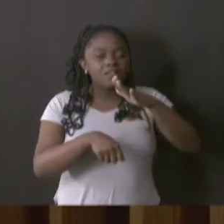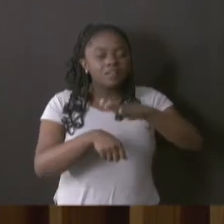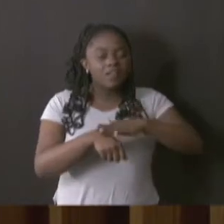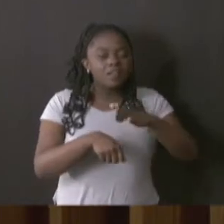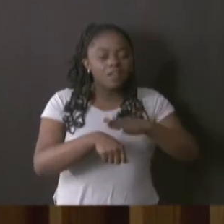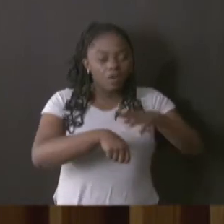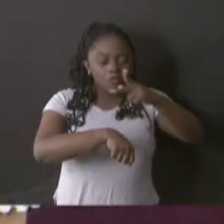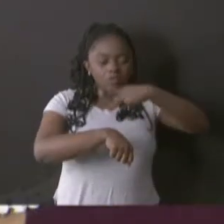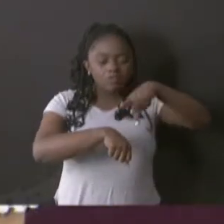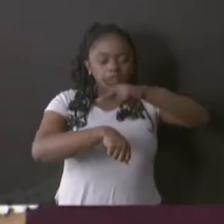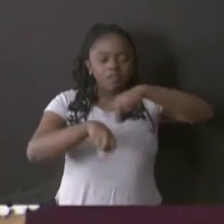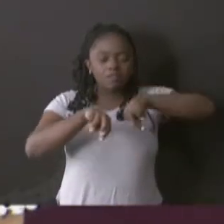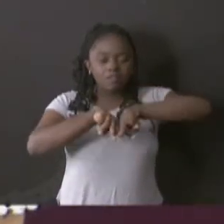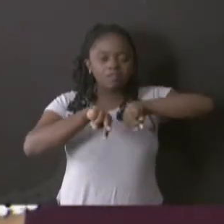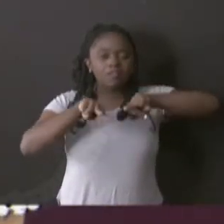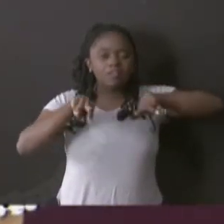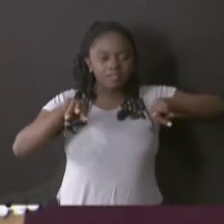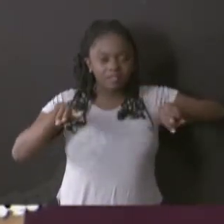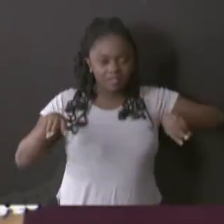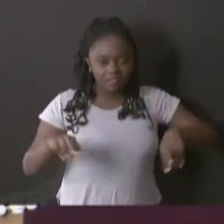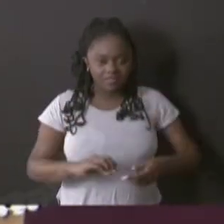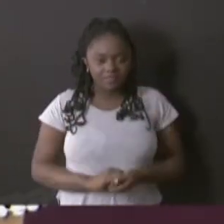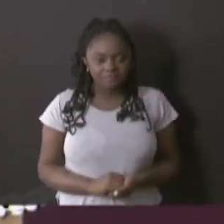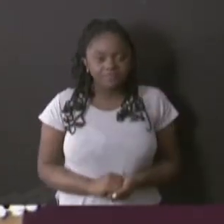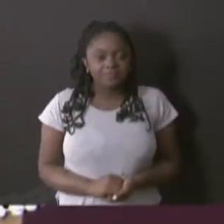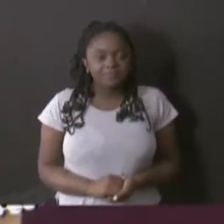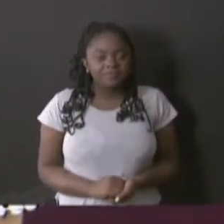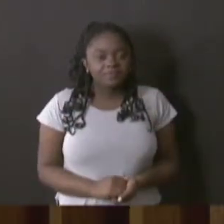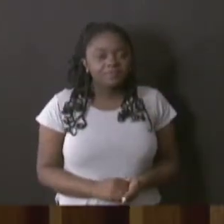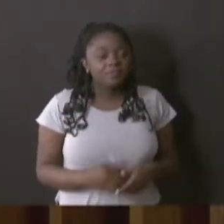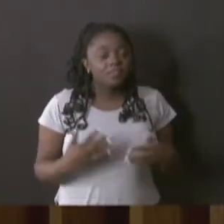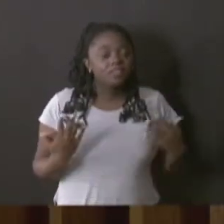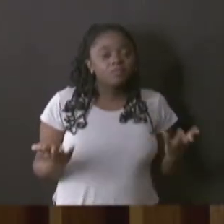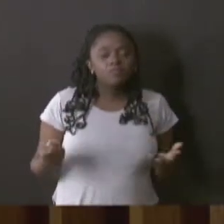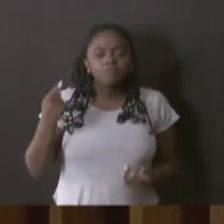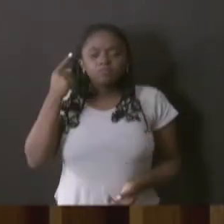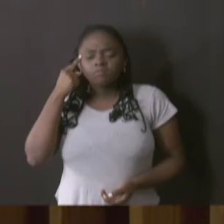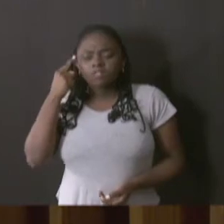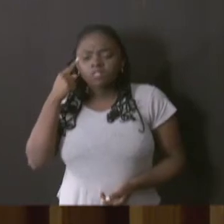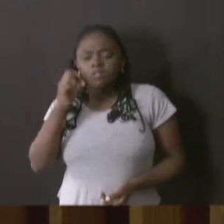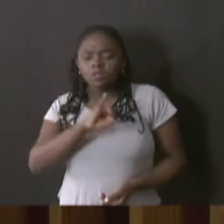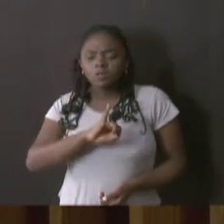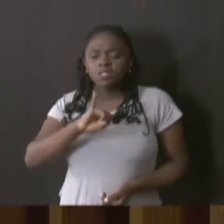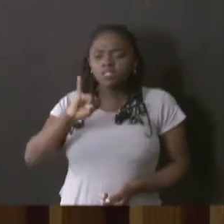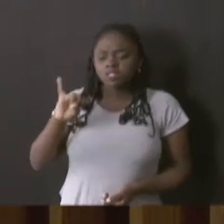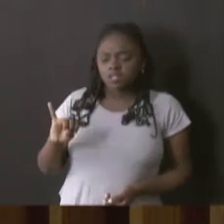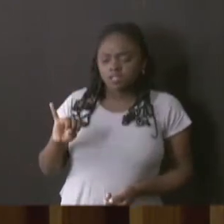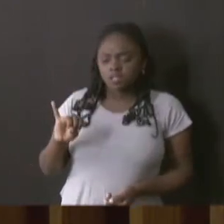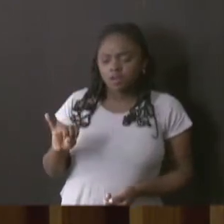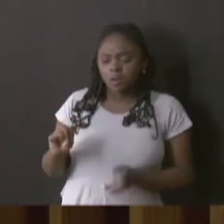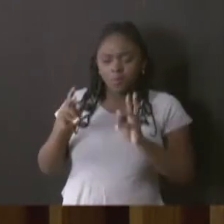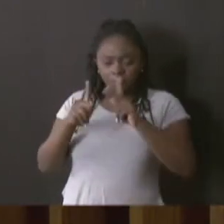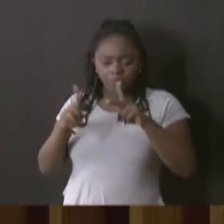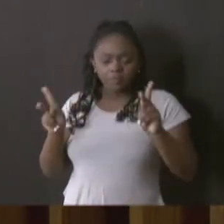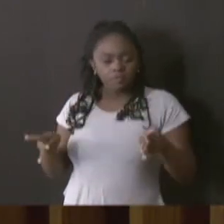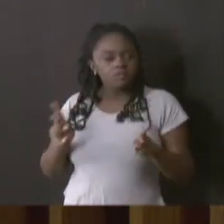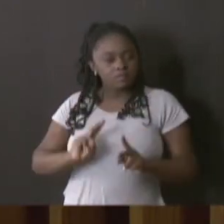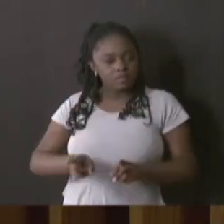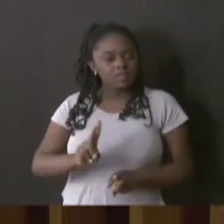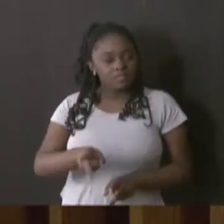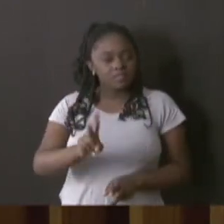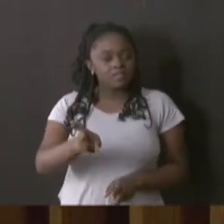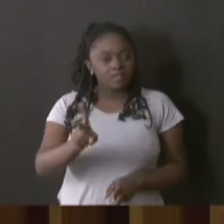dos países. No Brasil. Que loucura isso. Então eu fico pensando, se eu citar para professor, eu sempre defendi essa